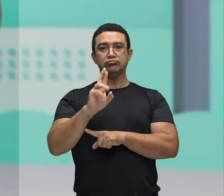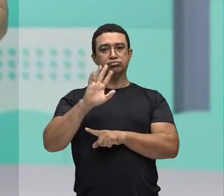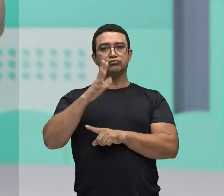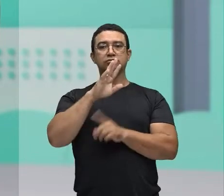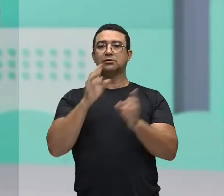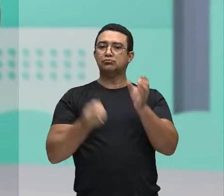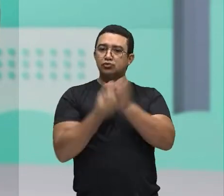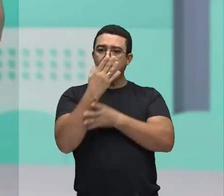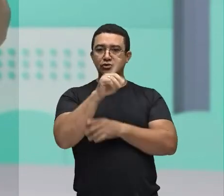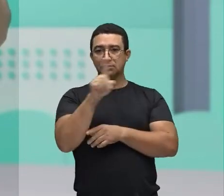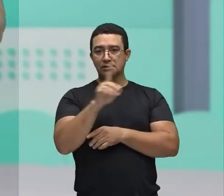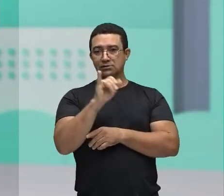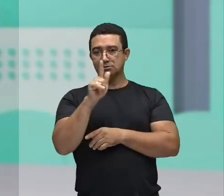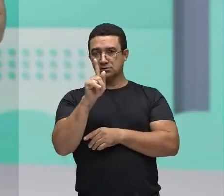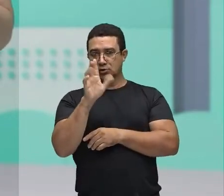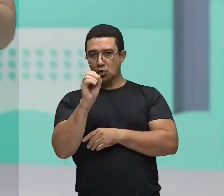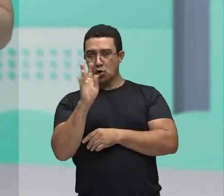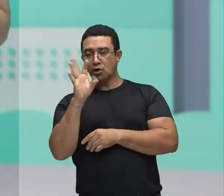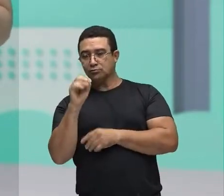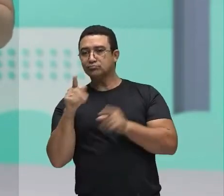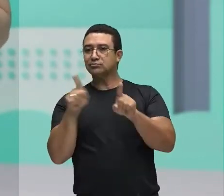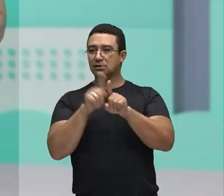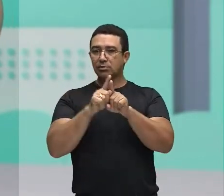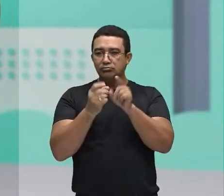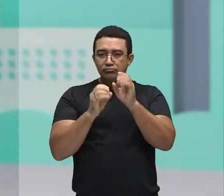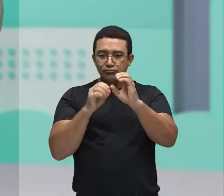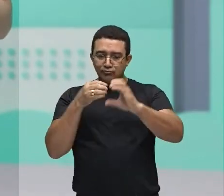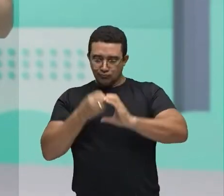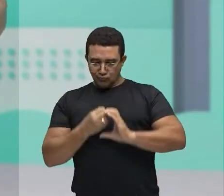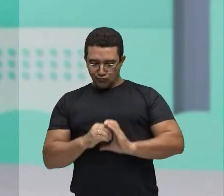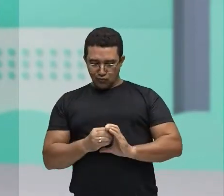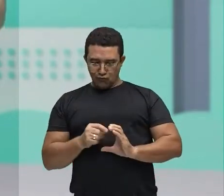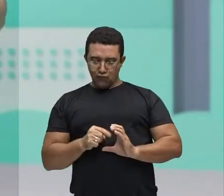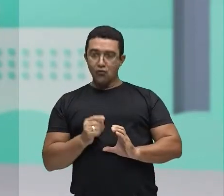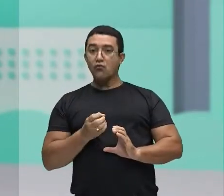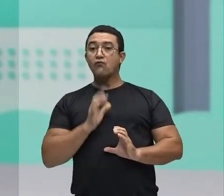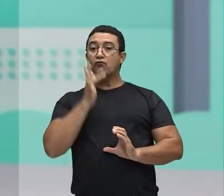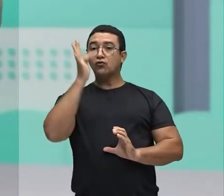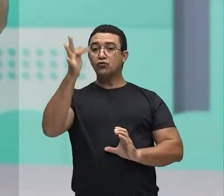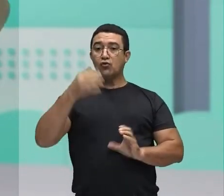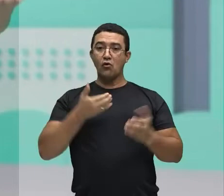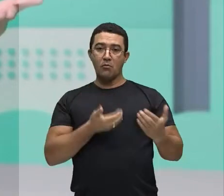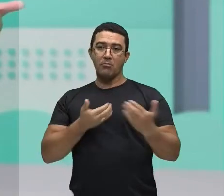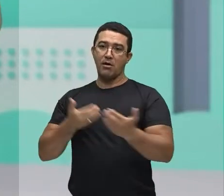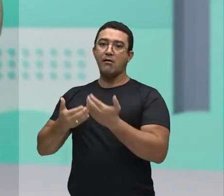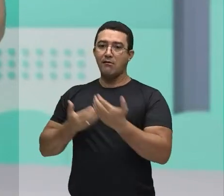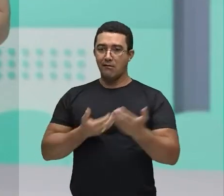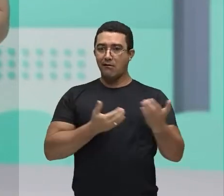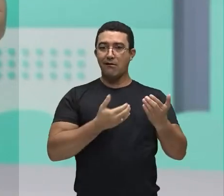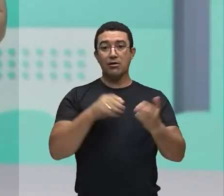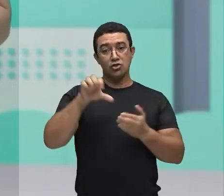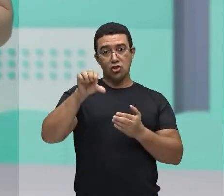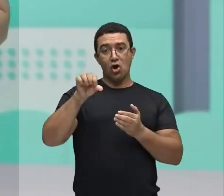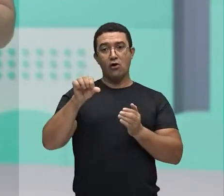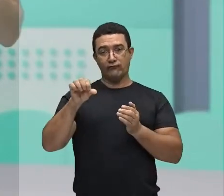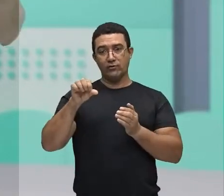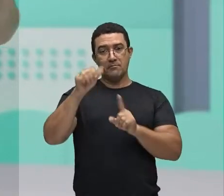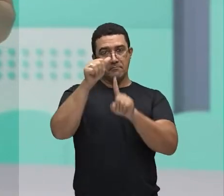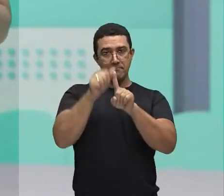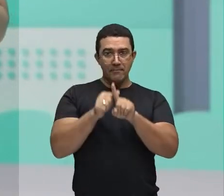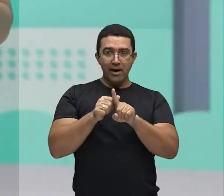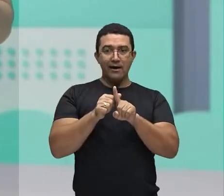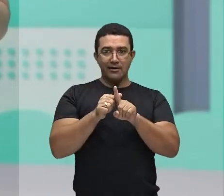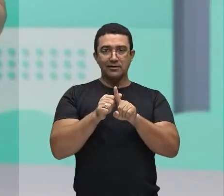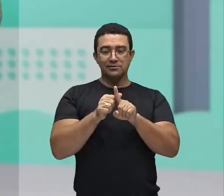zigoto, que formará o embrião, que se tornará o feto e formará o neném que depois de 9 meses, né, que é o que